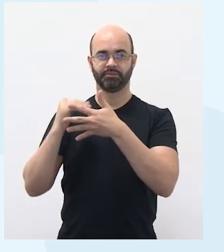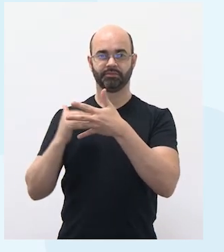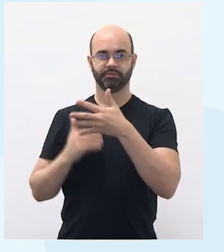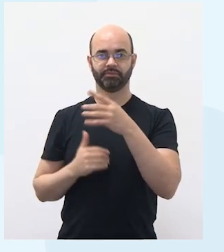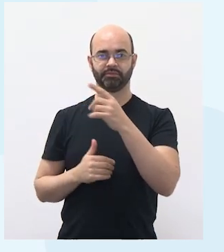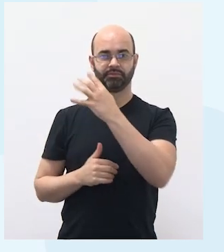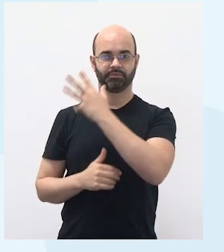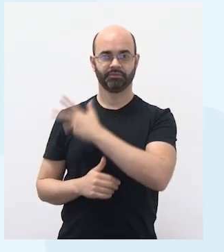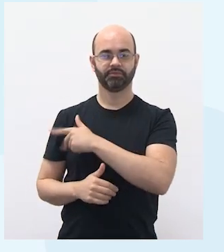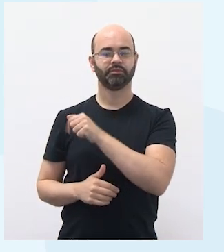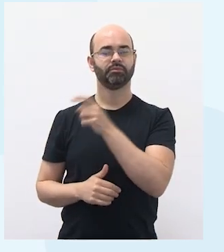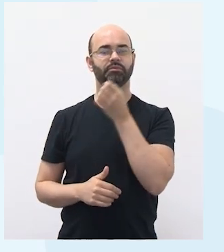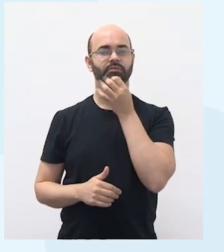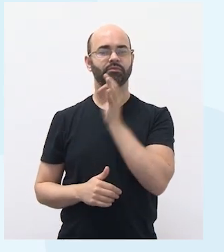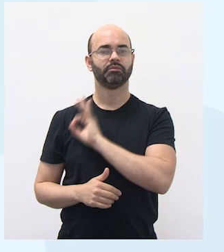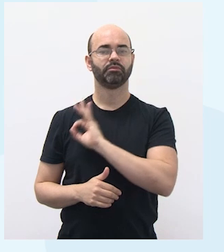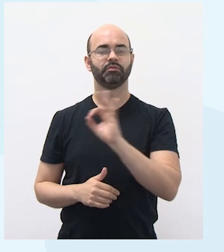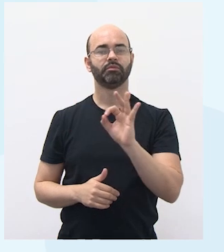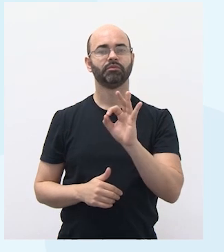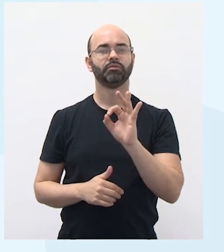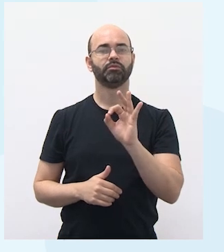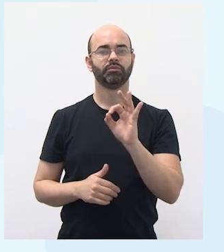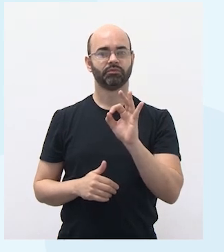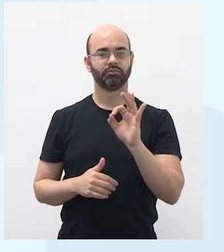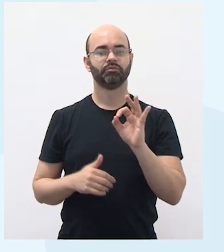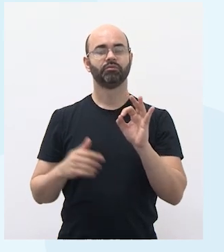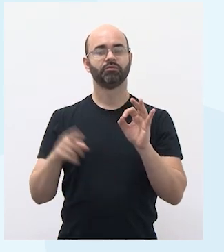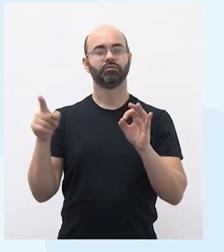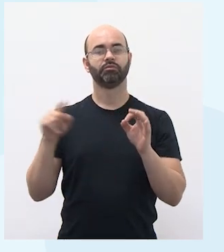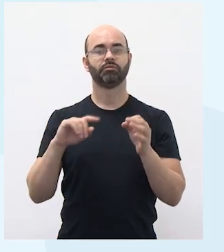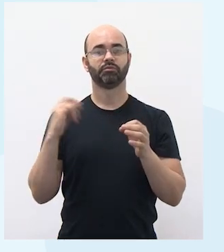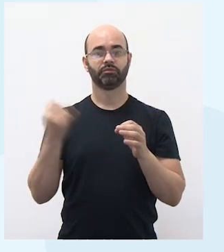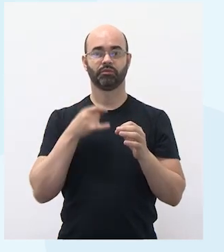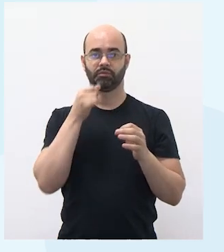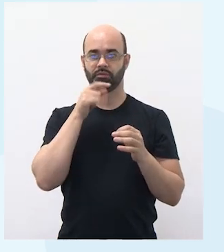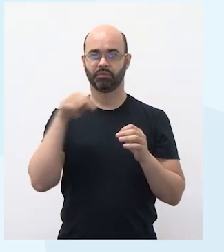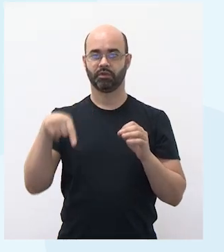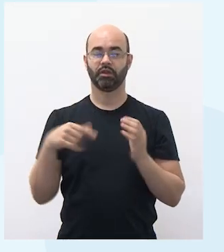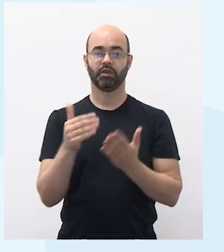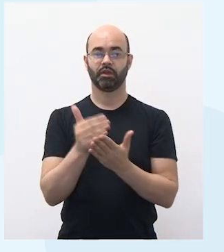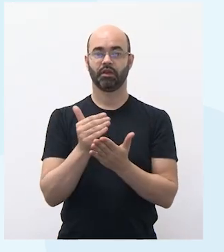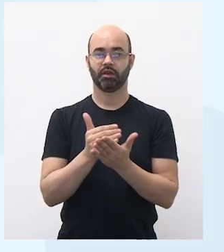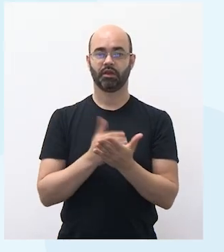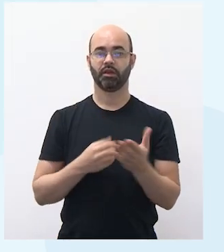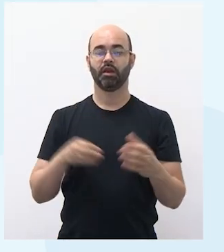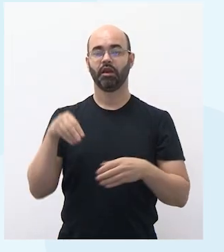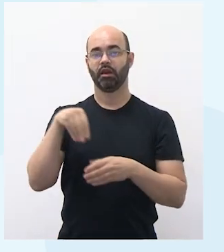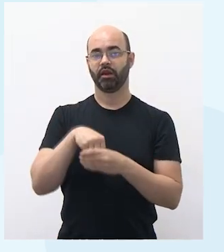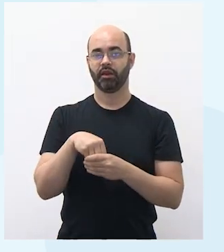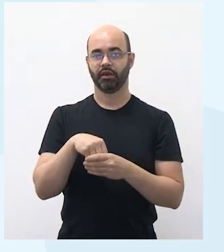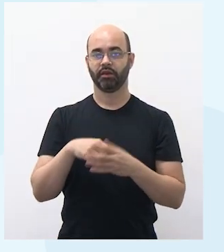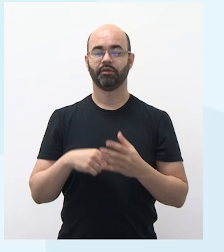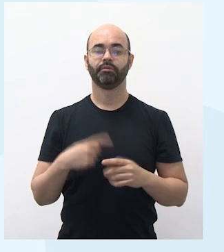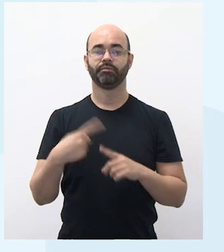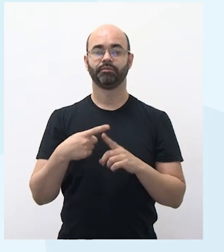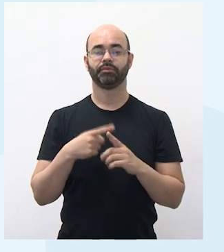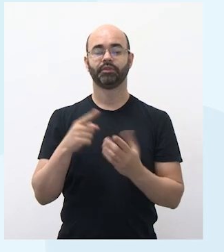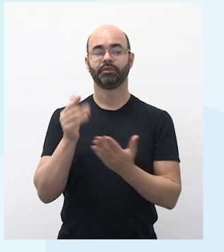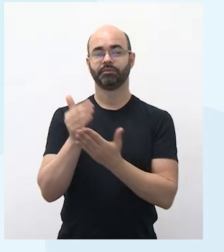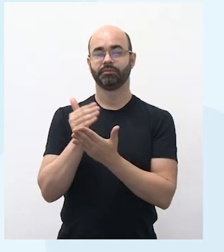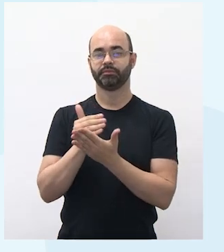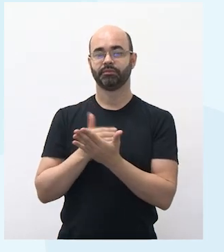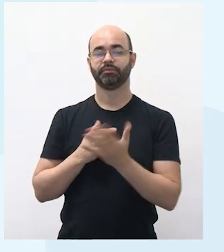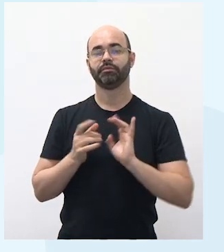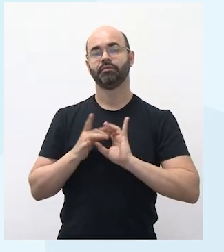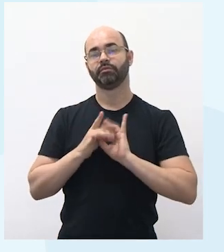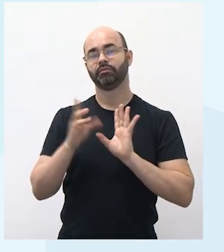bem, tem um espaço muito significativo dentro do currículo, né? Porque o currículo permite que a gente